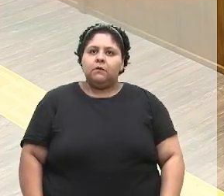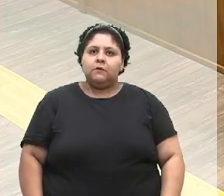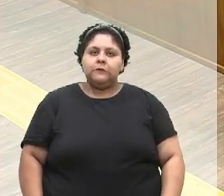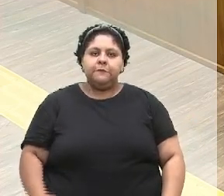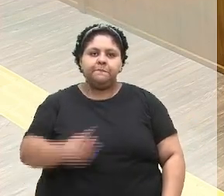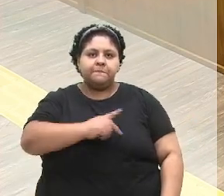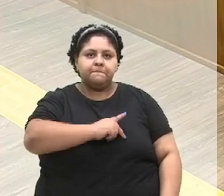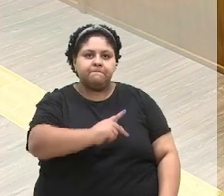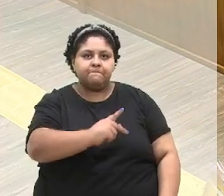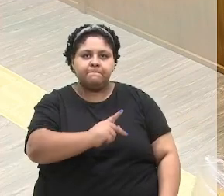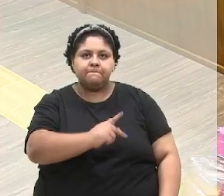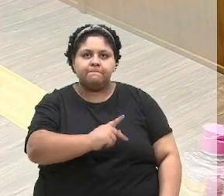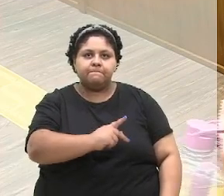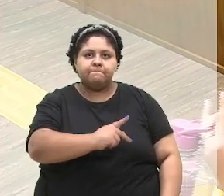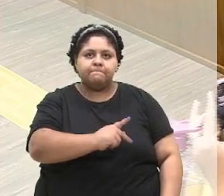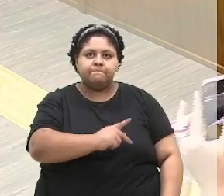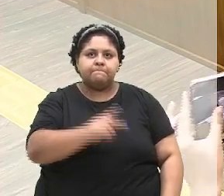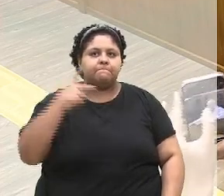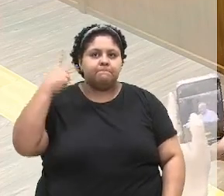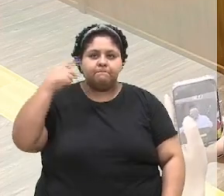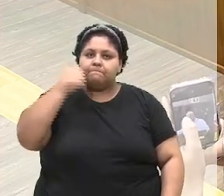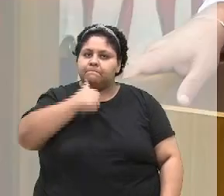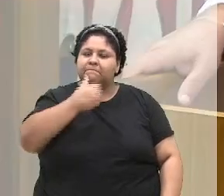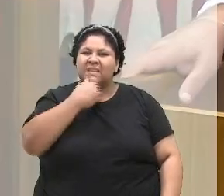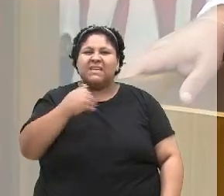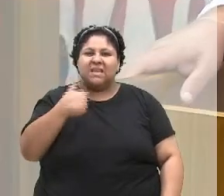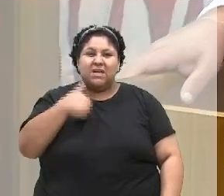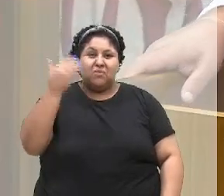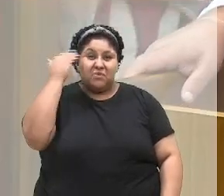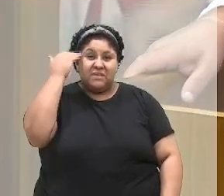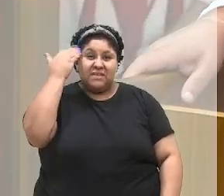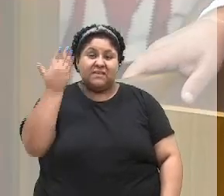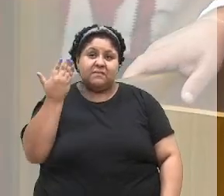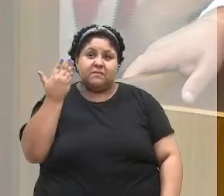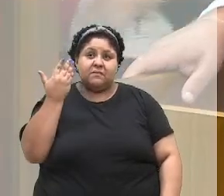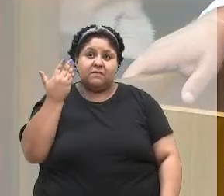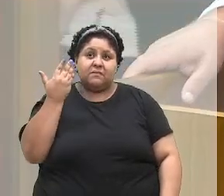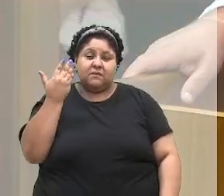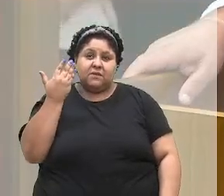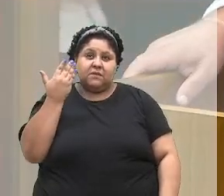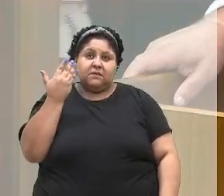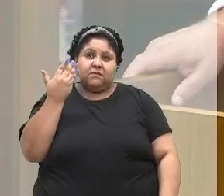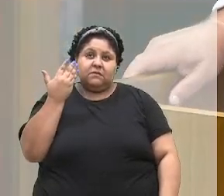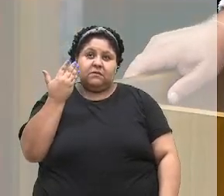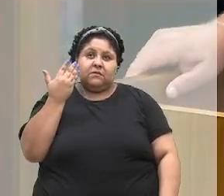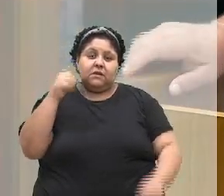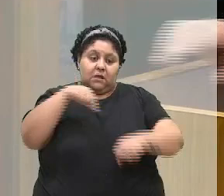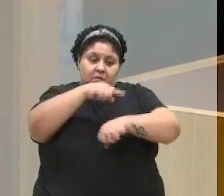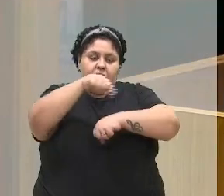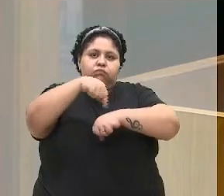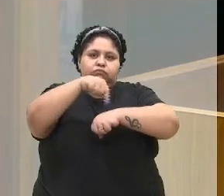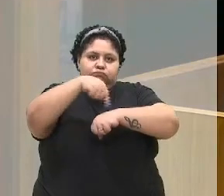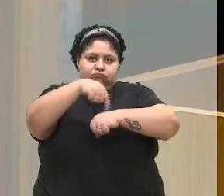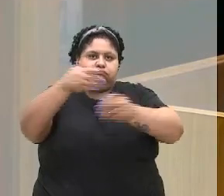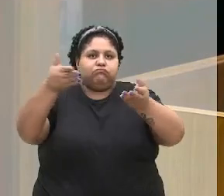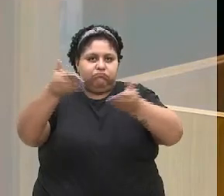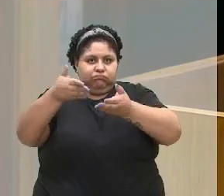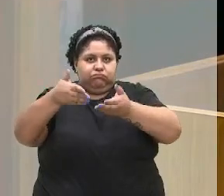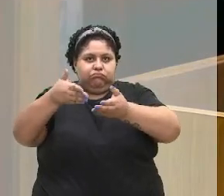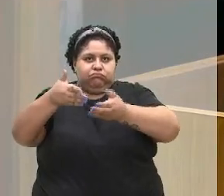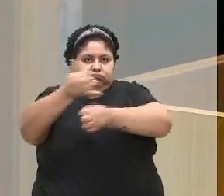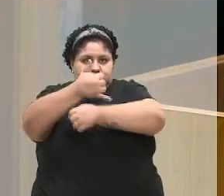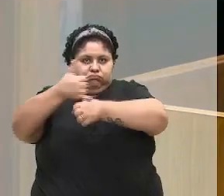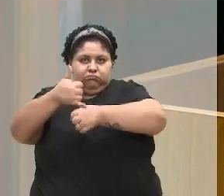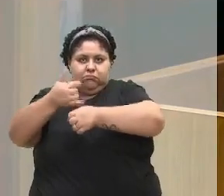Senhora presidente, os demais colegas vereadores, sei que pelo adiantado da hora, eu gostaria de